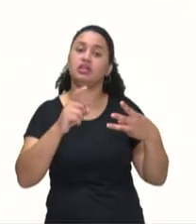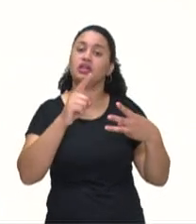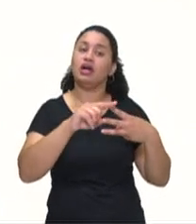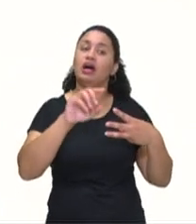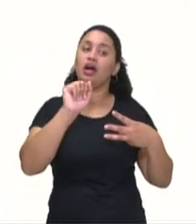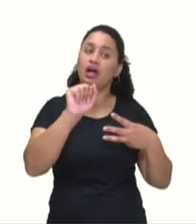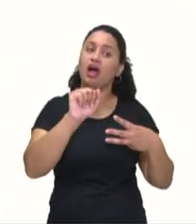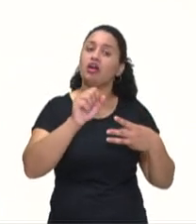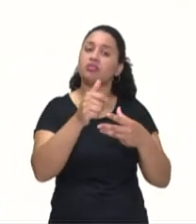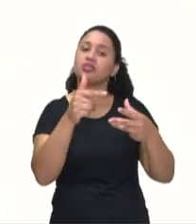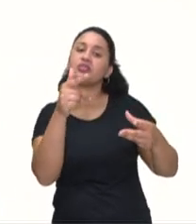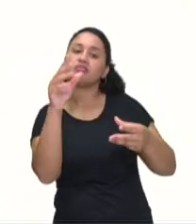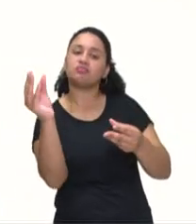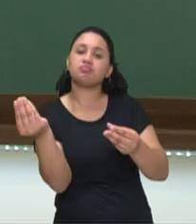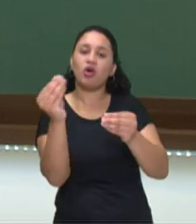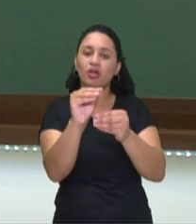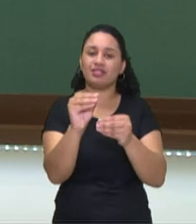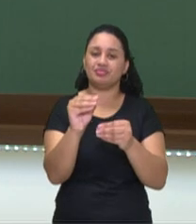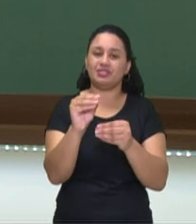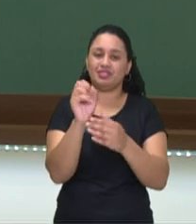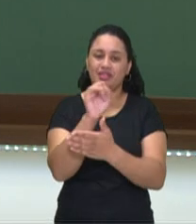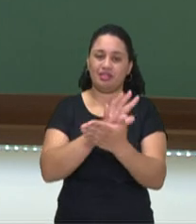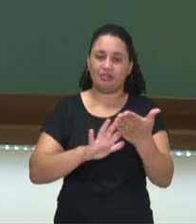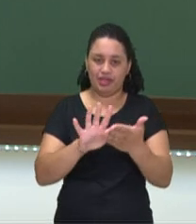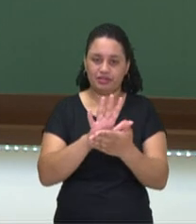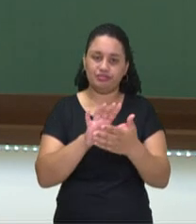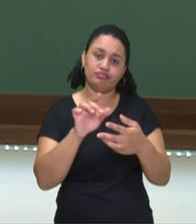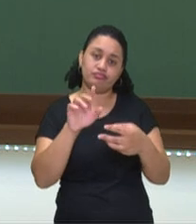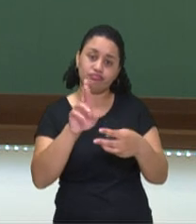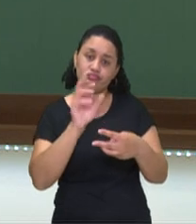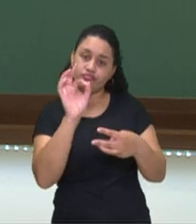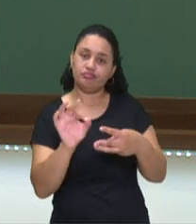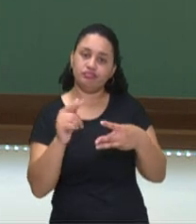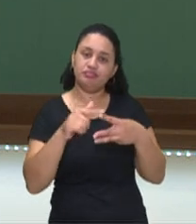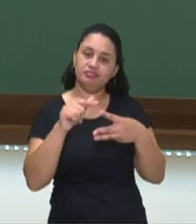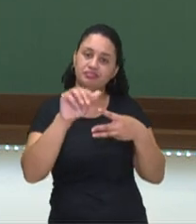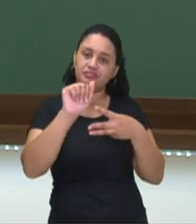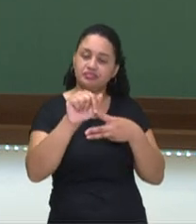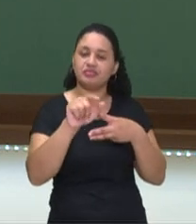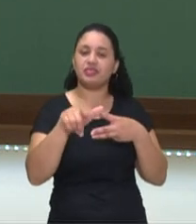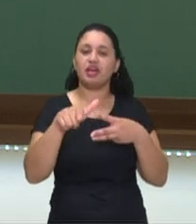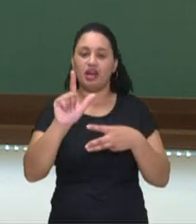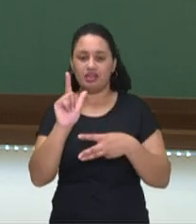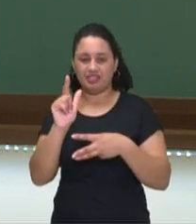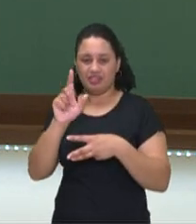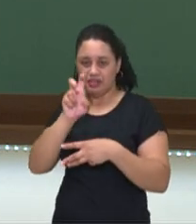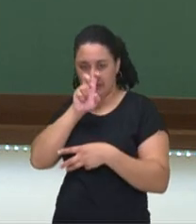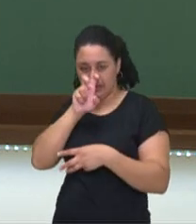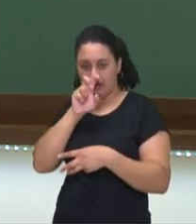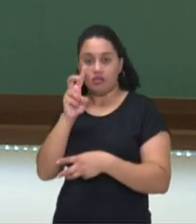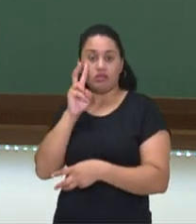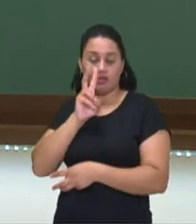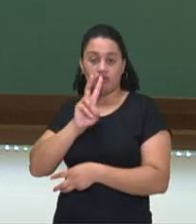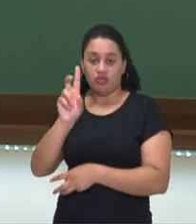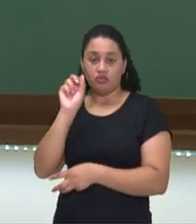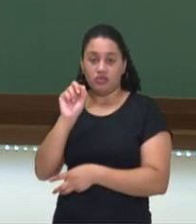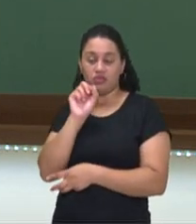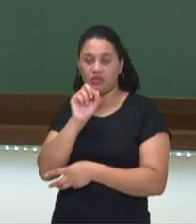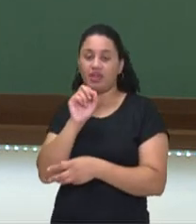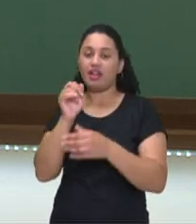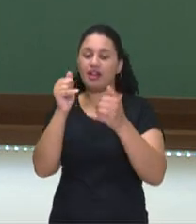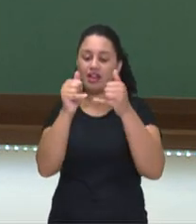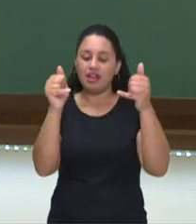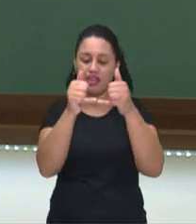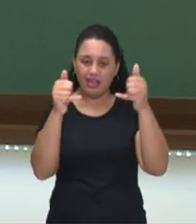na imagem. Então, letra A, né, como nós vimos, aquelas linhas que dão aquela